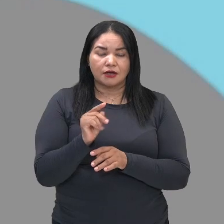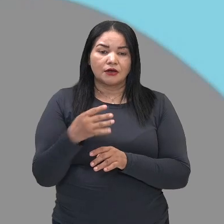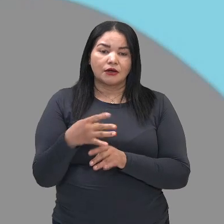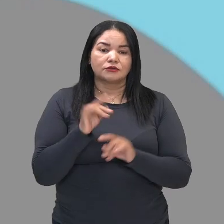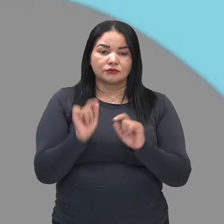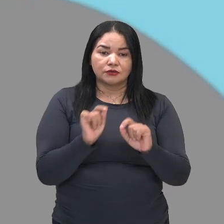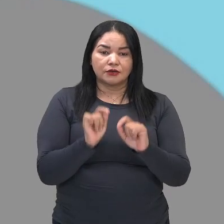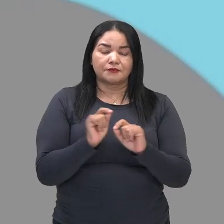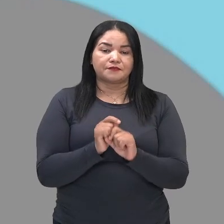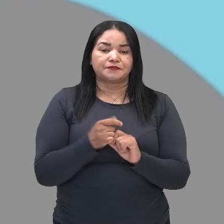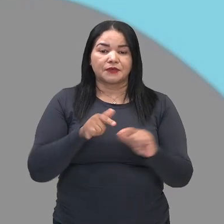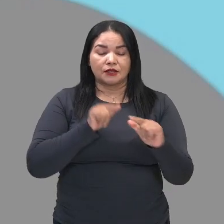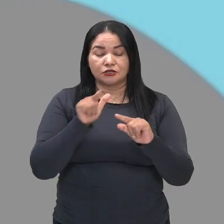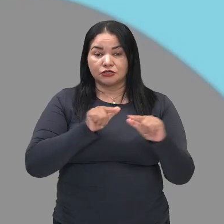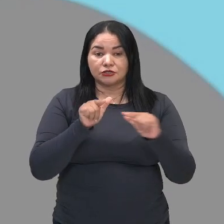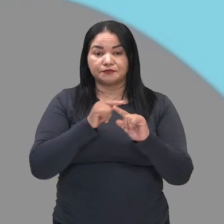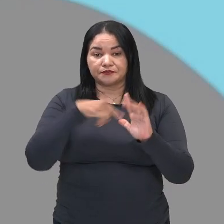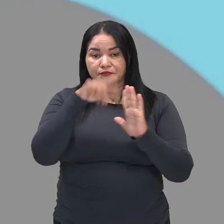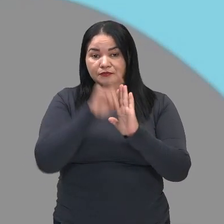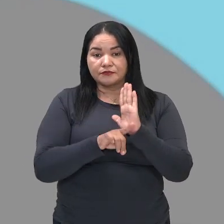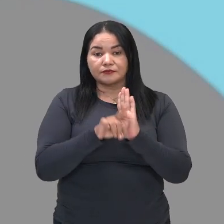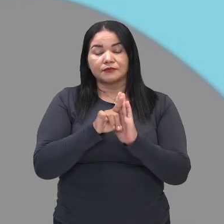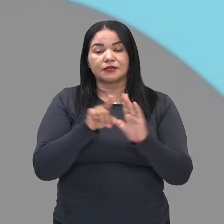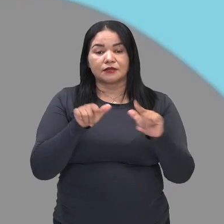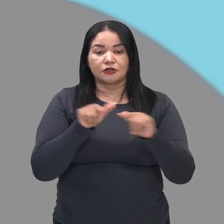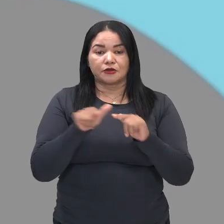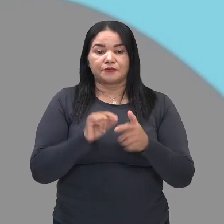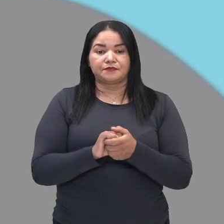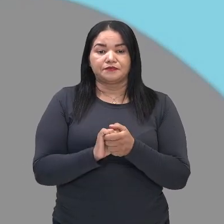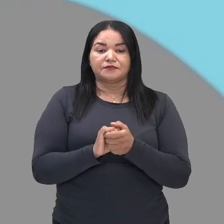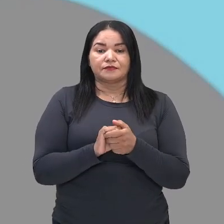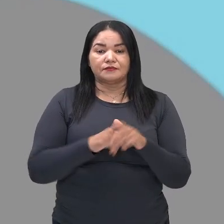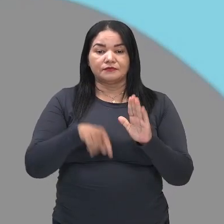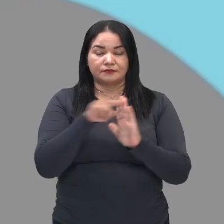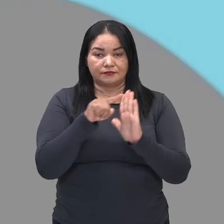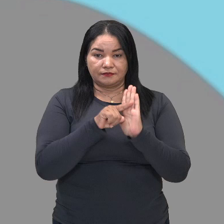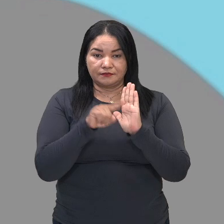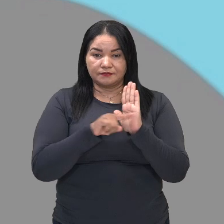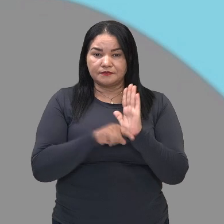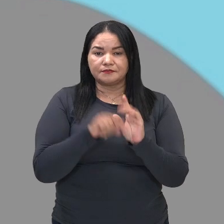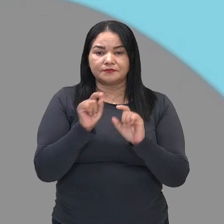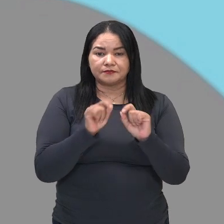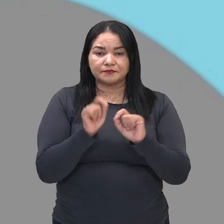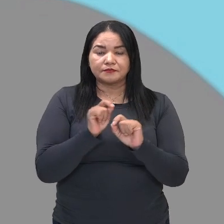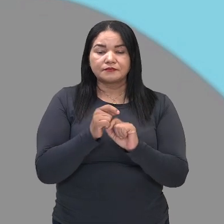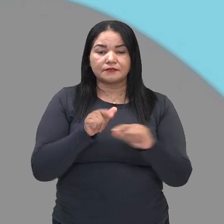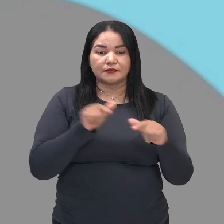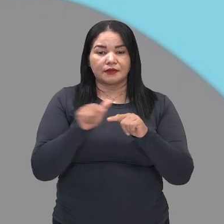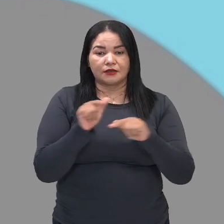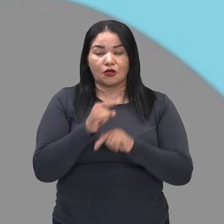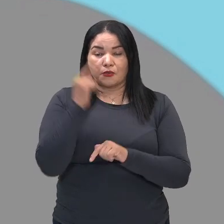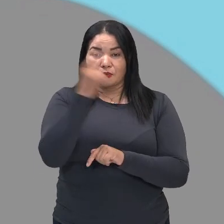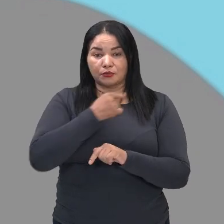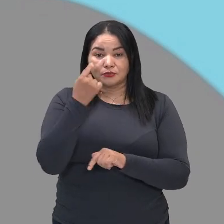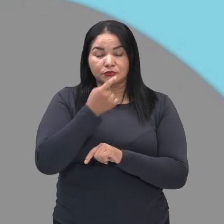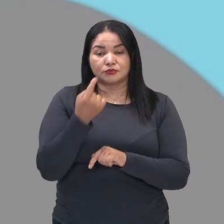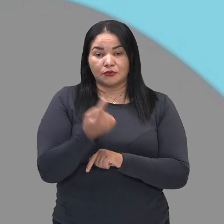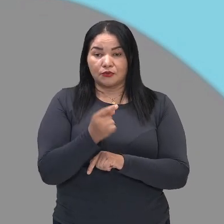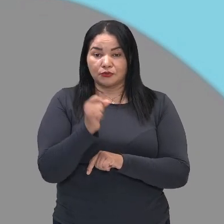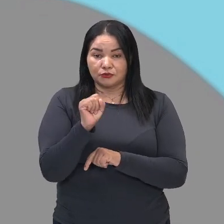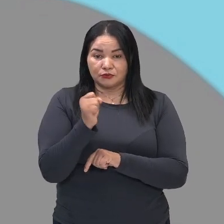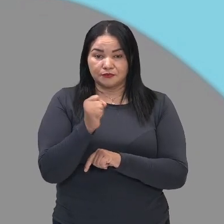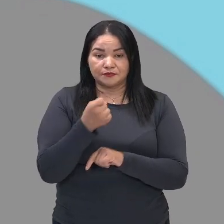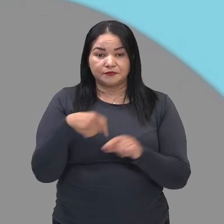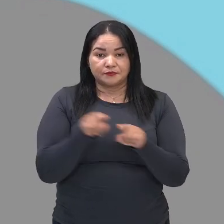direitos trabalhistas, como, por exemplo, a regulamentação da jornada de trabalho de 8 horas, descanso semanal